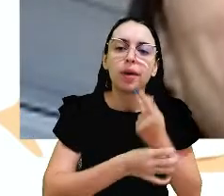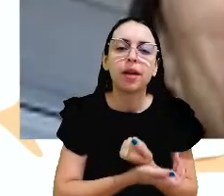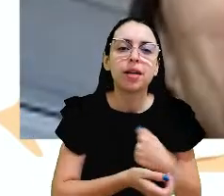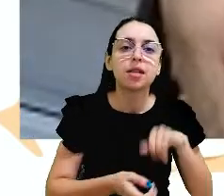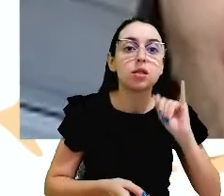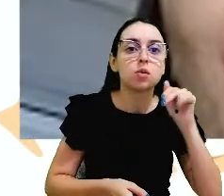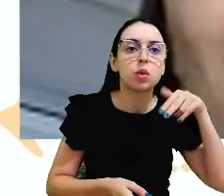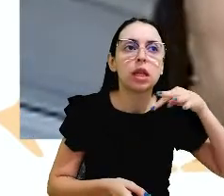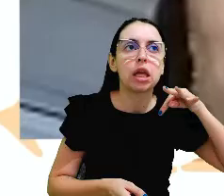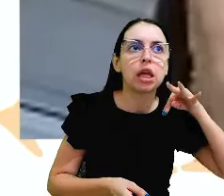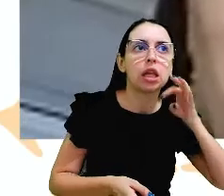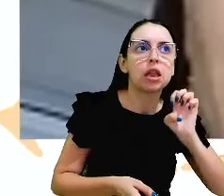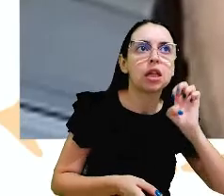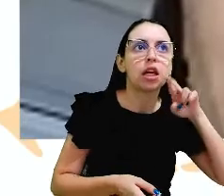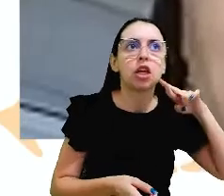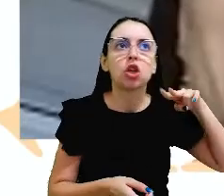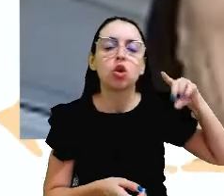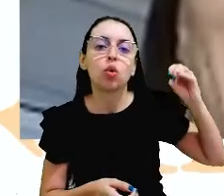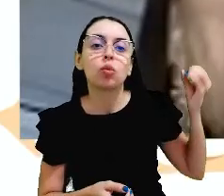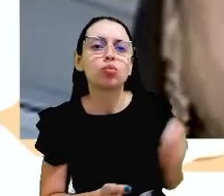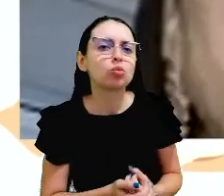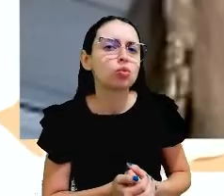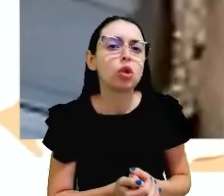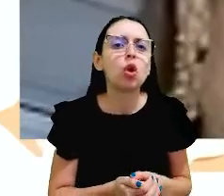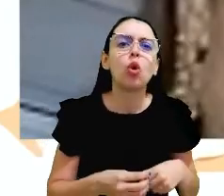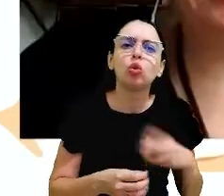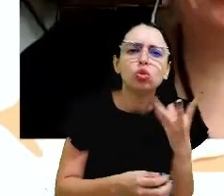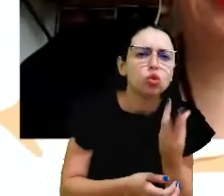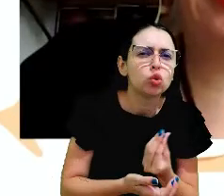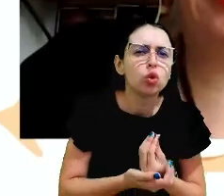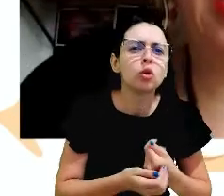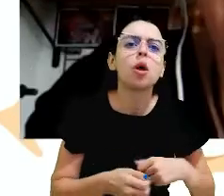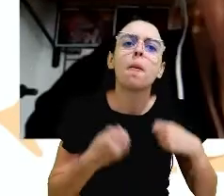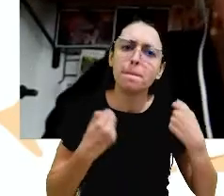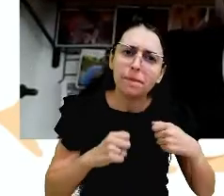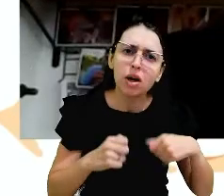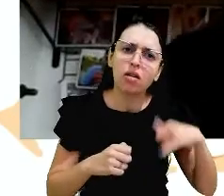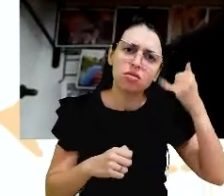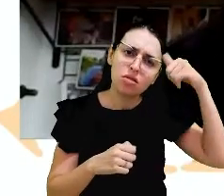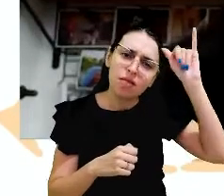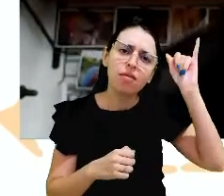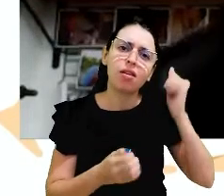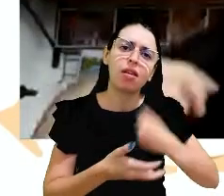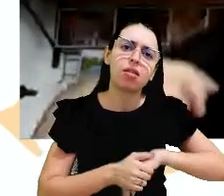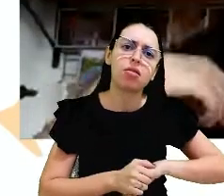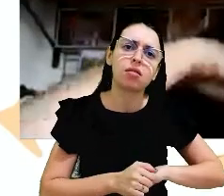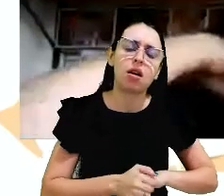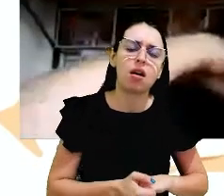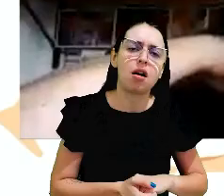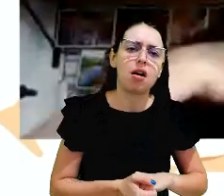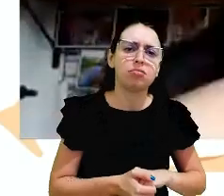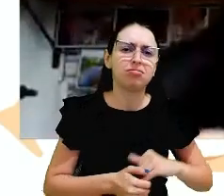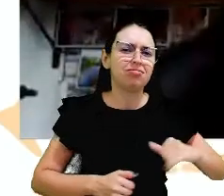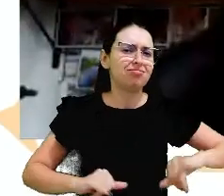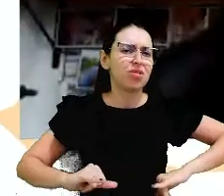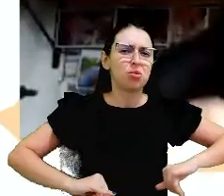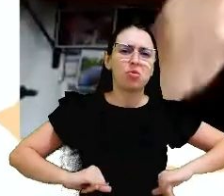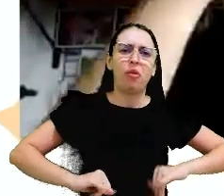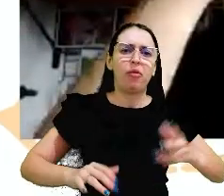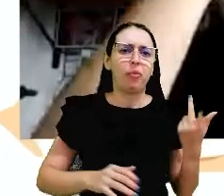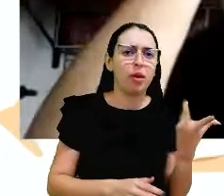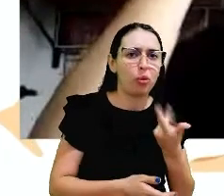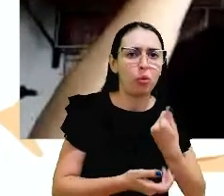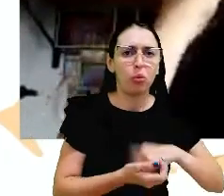E o pior, né, tudo que poderia ser evitado, né? Esse sofrimento todo dessas famílias